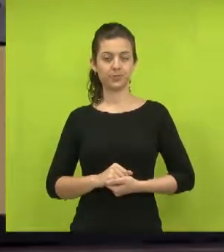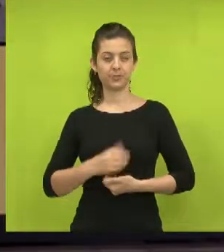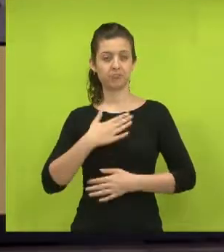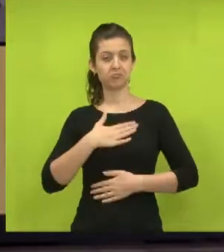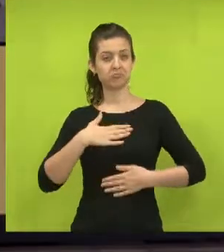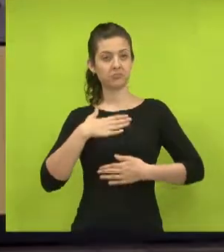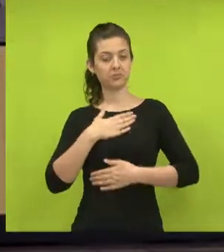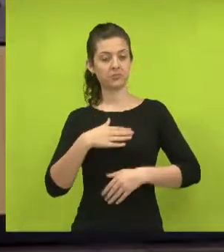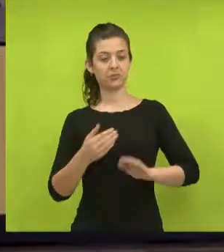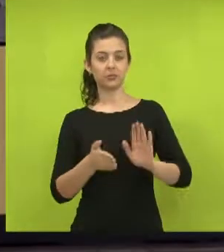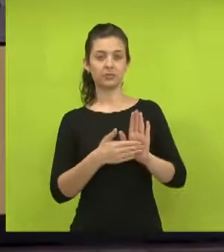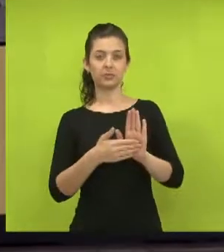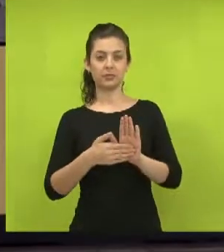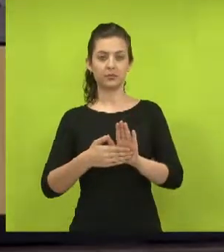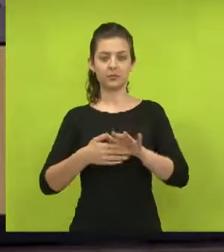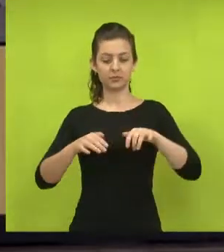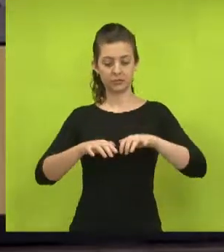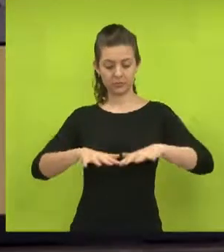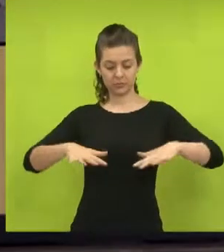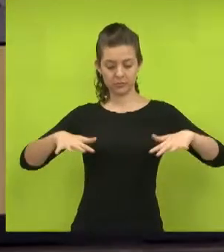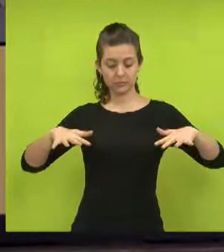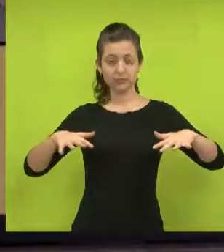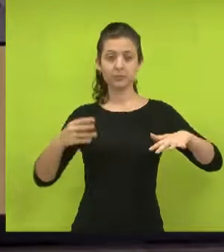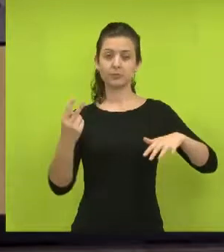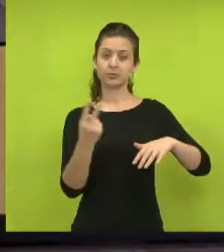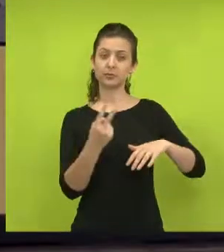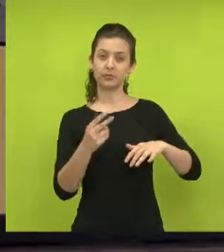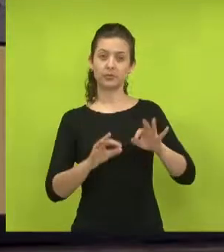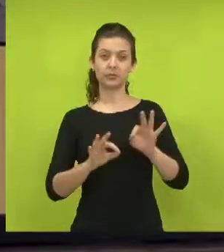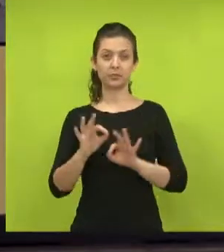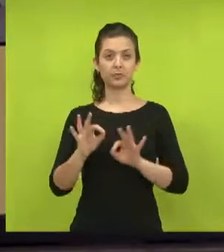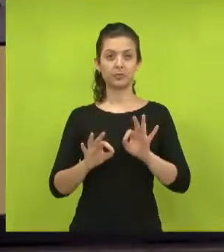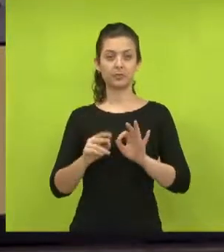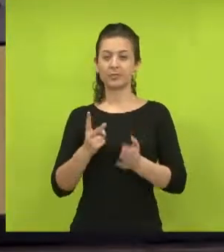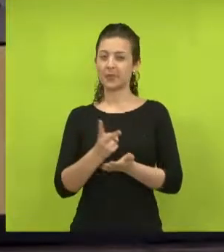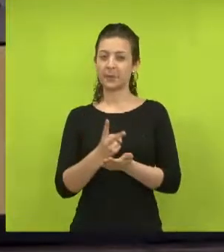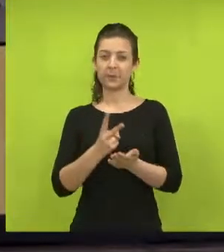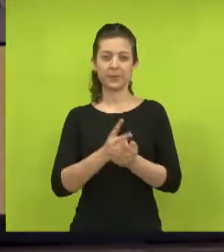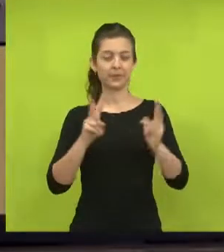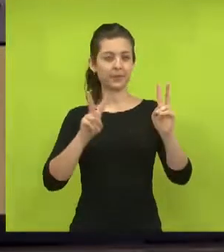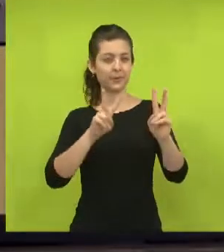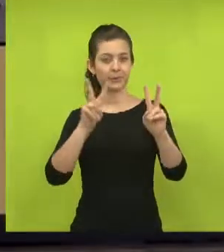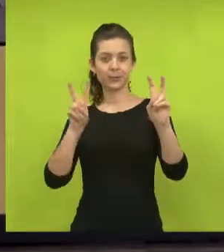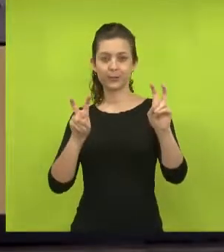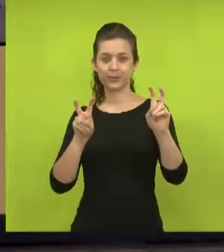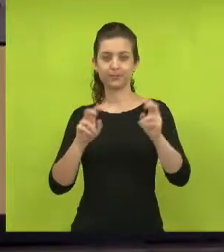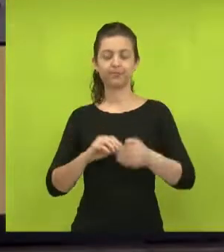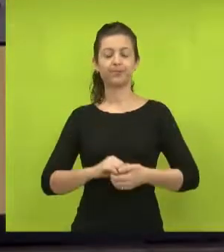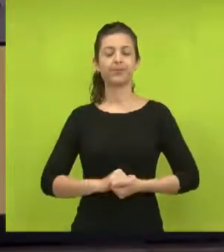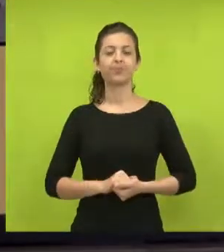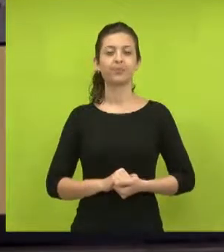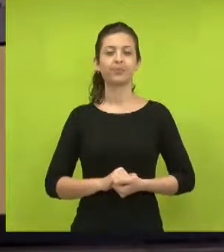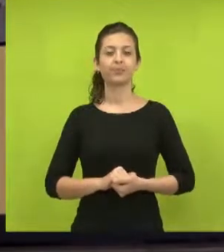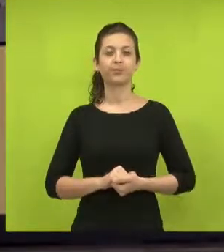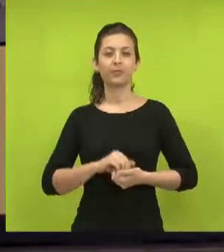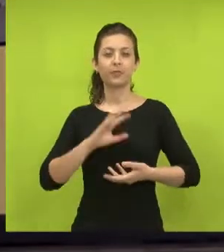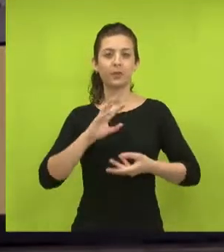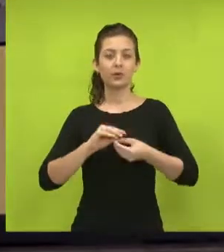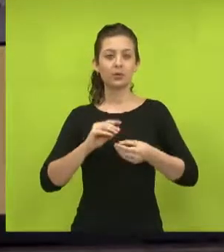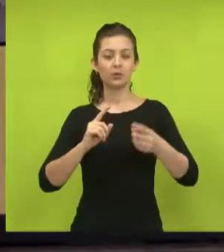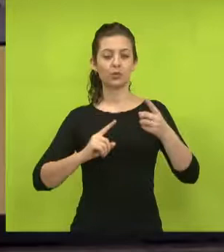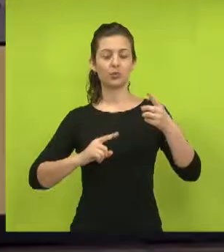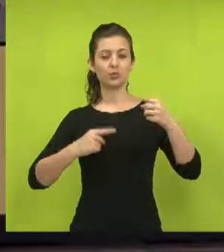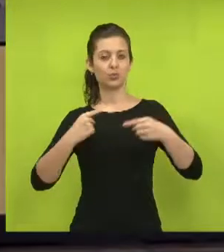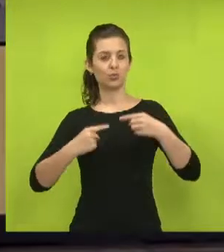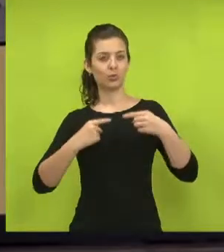Gostaria de propor ao plenário que, como esses dois projetos é referente ao mesmo assunto, a gente vai fazer a discussão